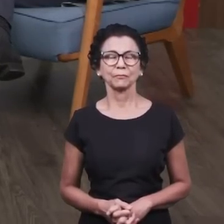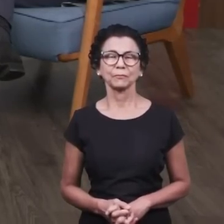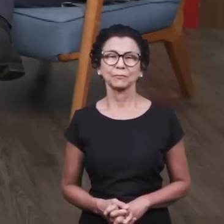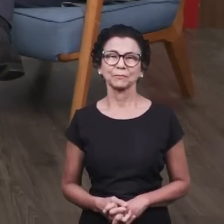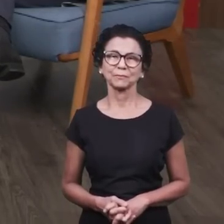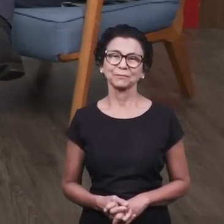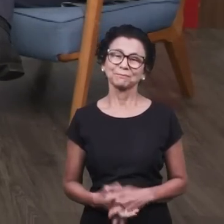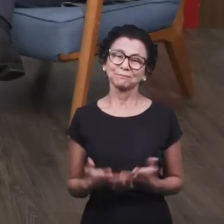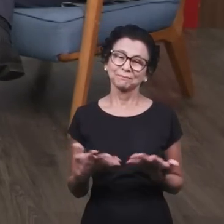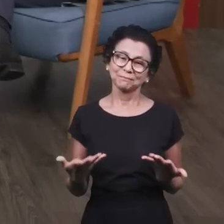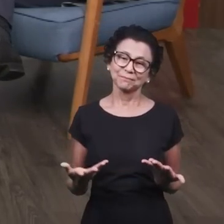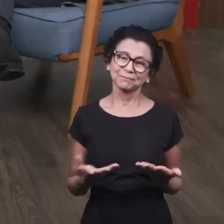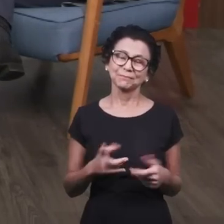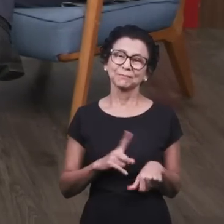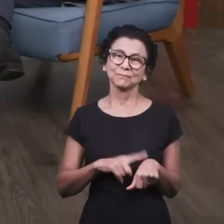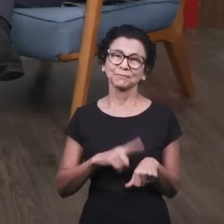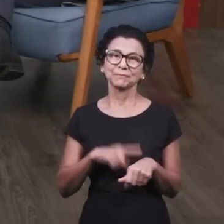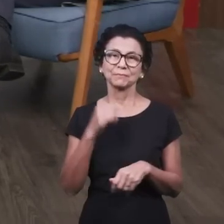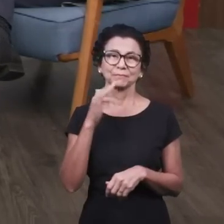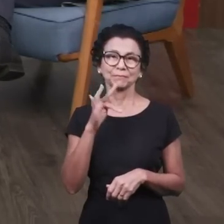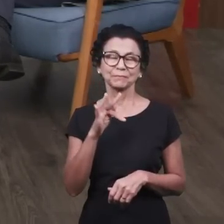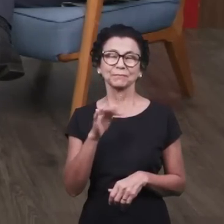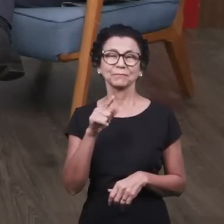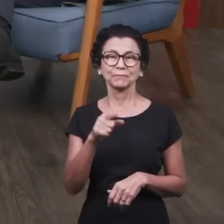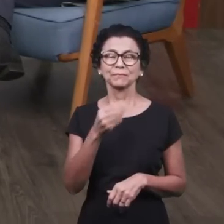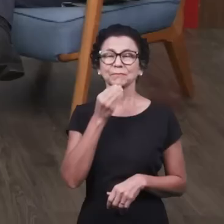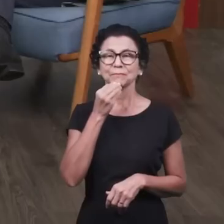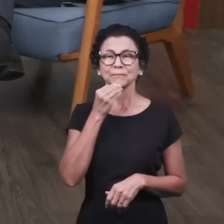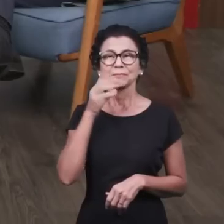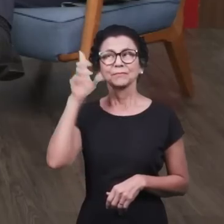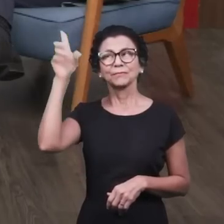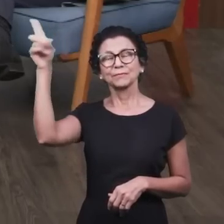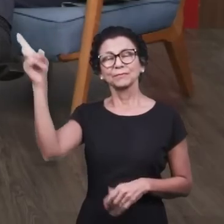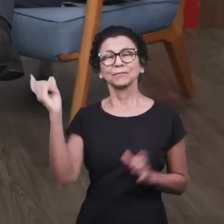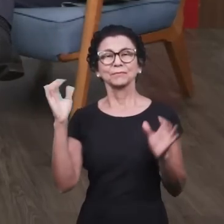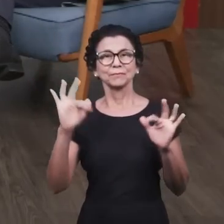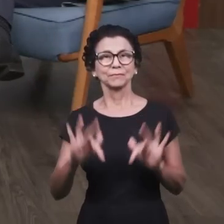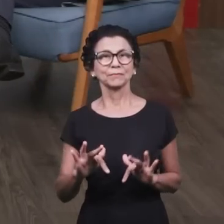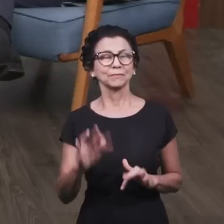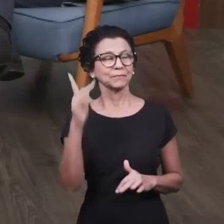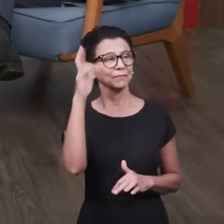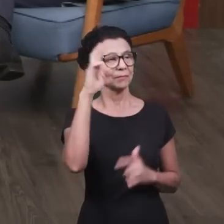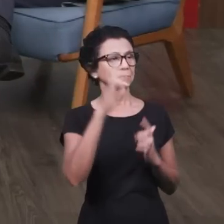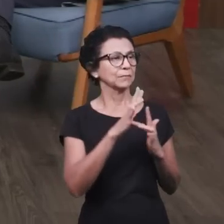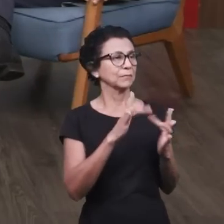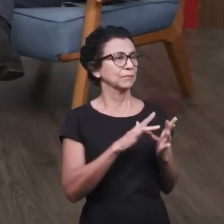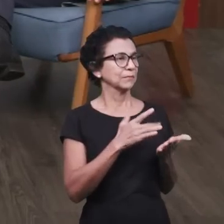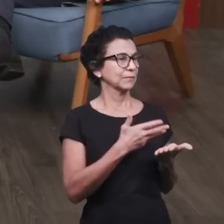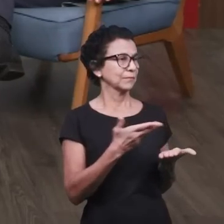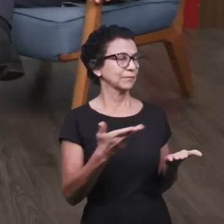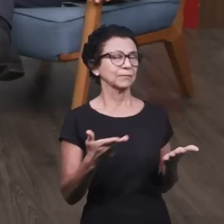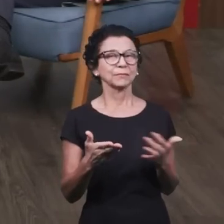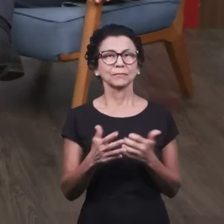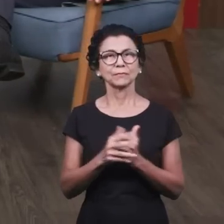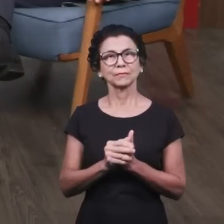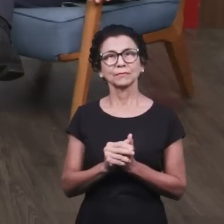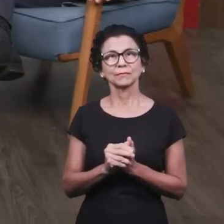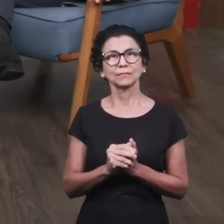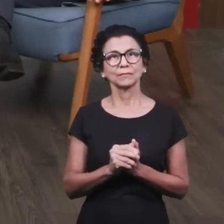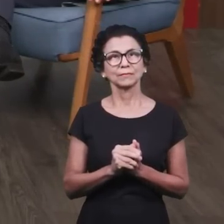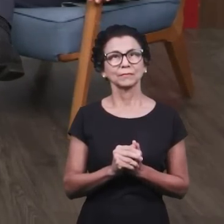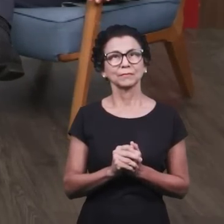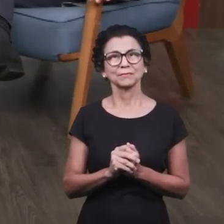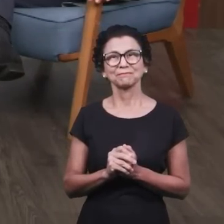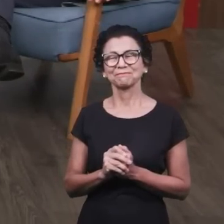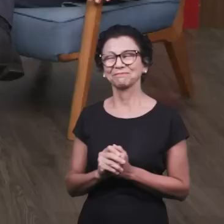você. Você que está assistindo, ter uma oportunidade com Deus. Chegamos ao final. Eu me despeço de vocês com a paz do Senhor. Amém. Pai